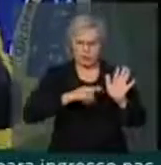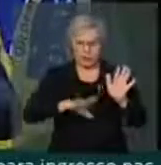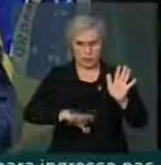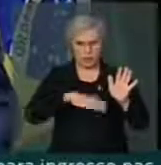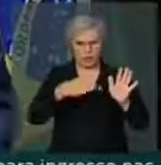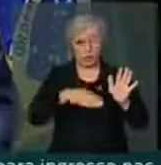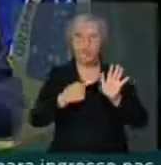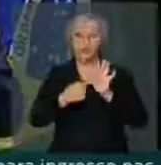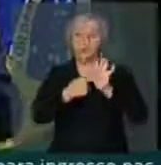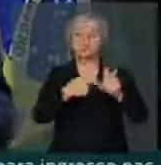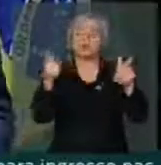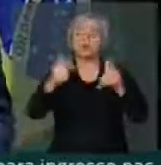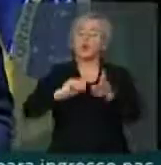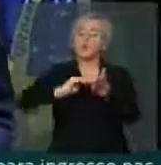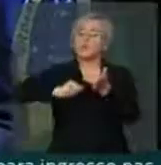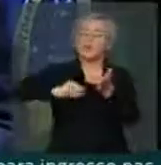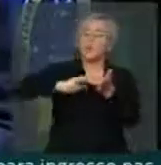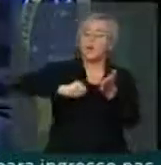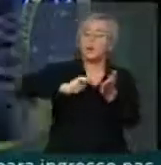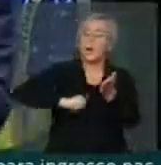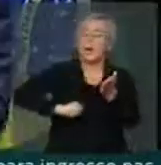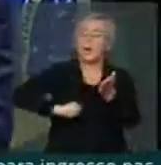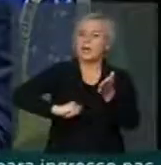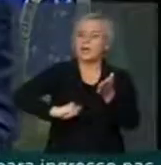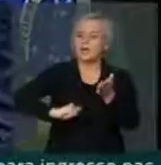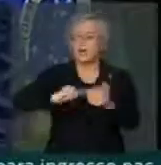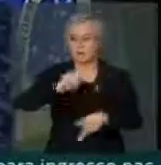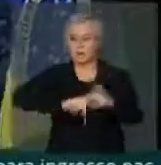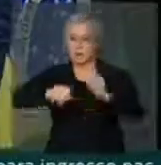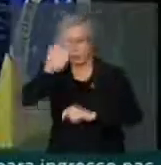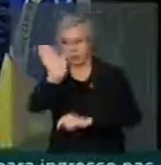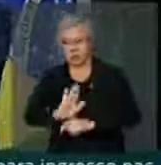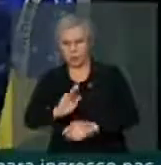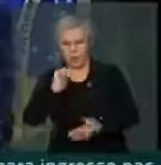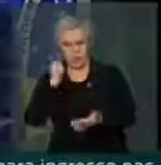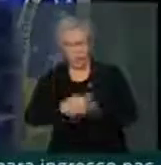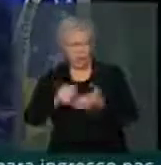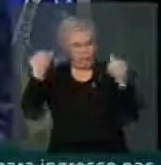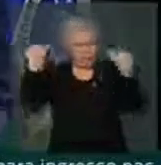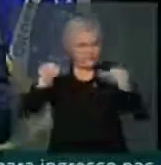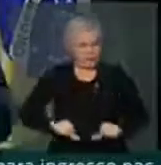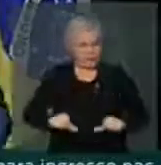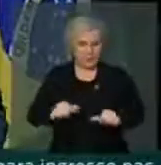os cortes, para que o povo brasileiro não pague de forma ainda mais